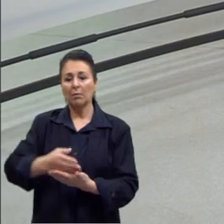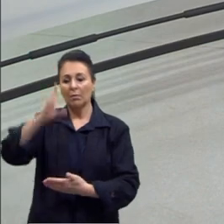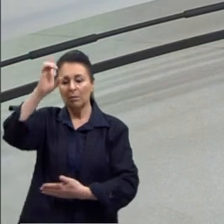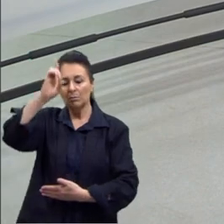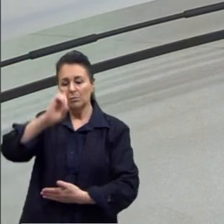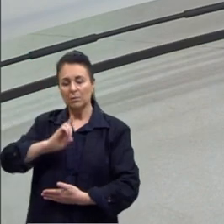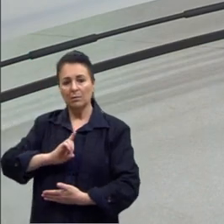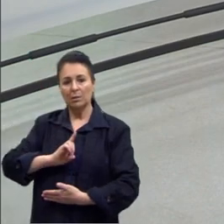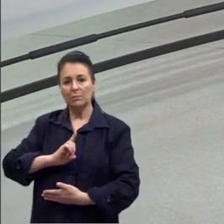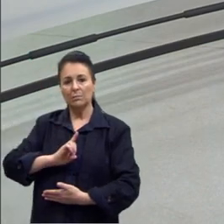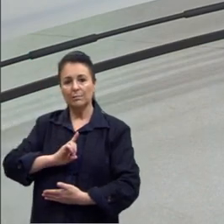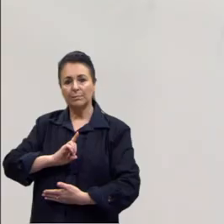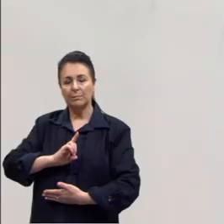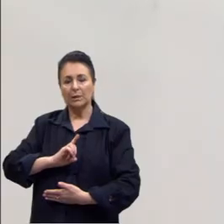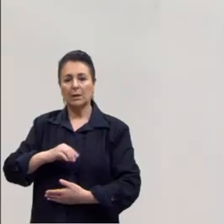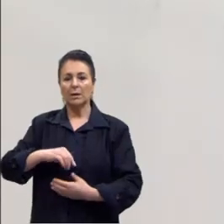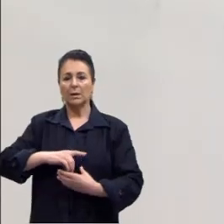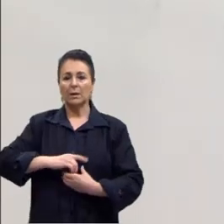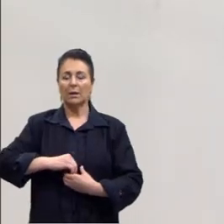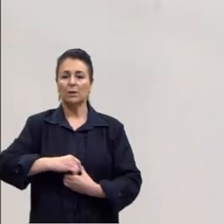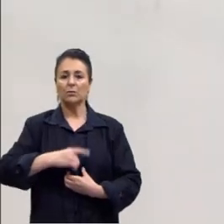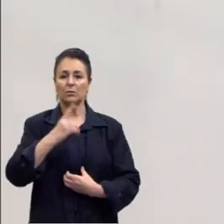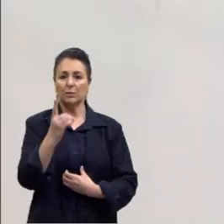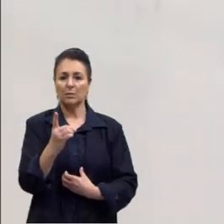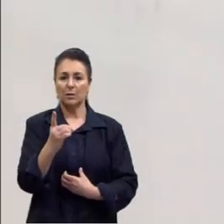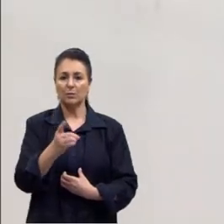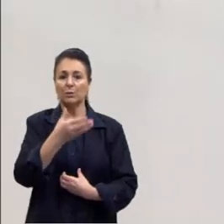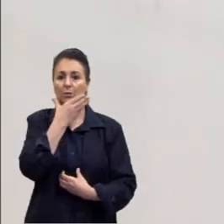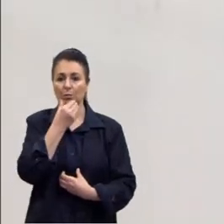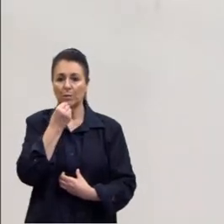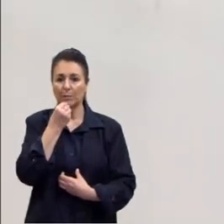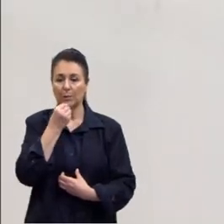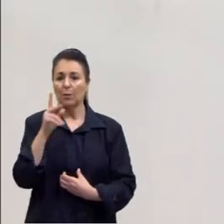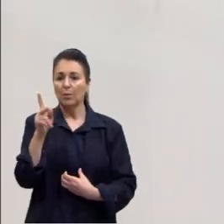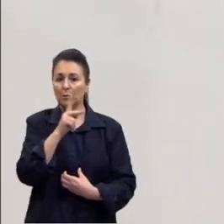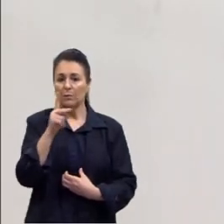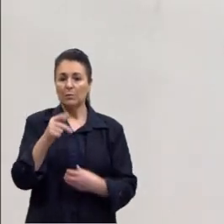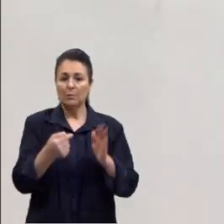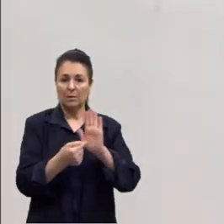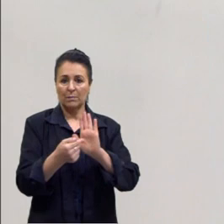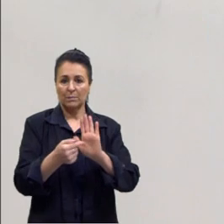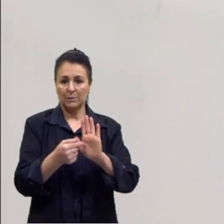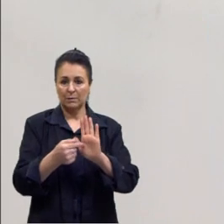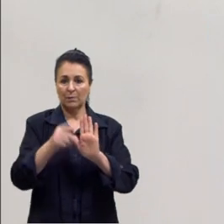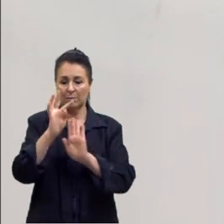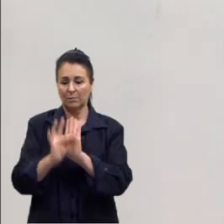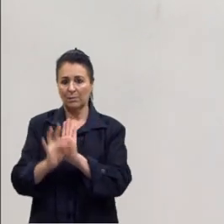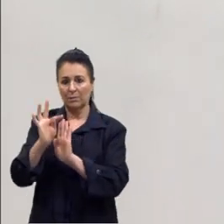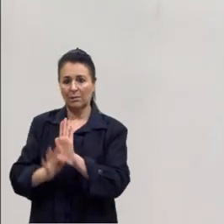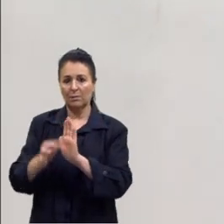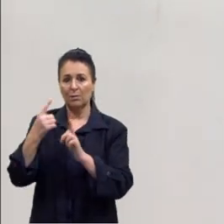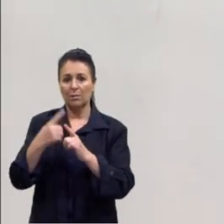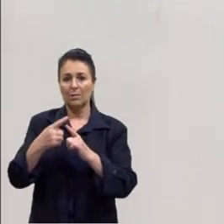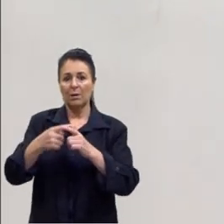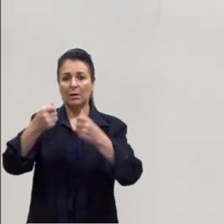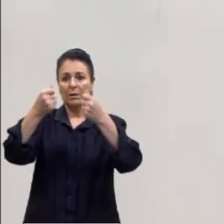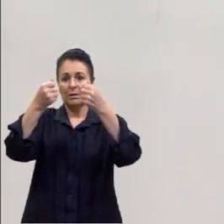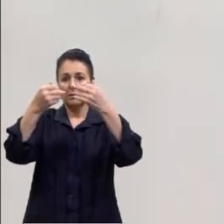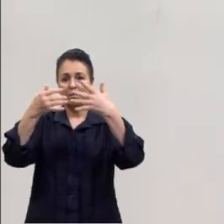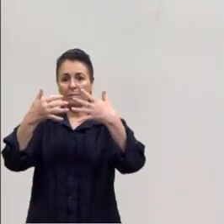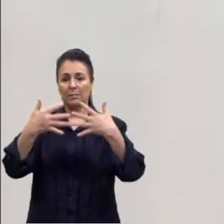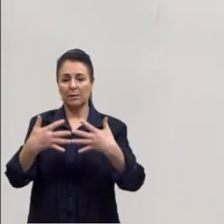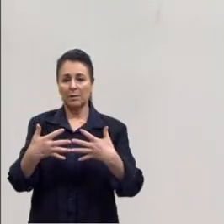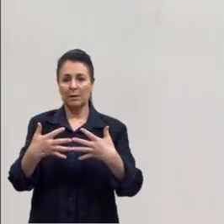homem e é muito legal essa passagem eu trouxe esse recorte justamente gente porque ela fala sobre